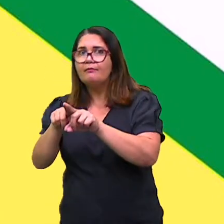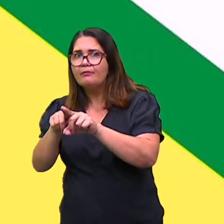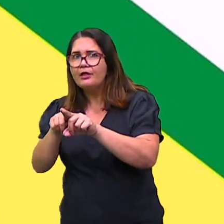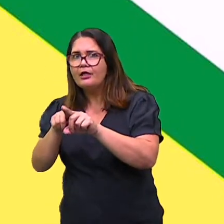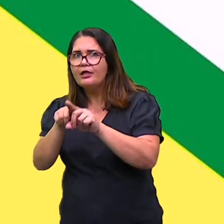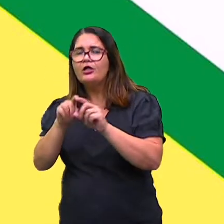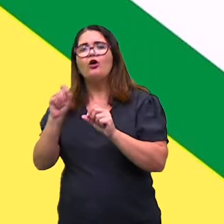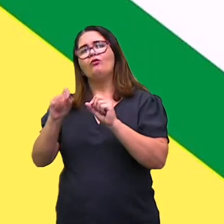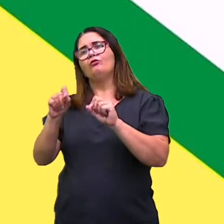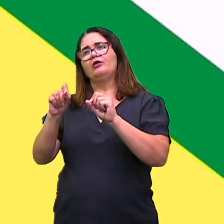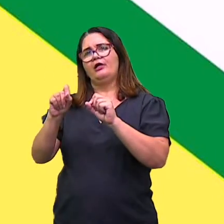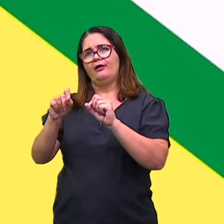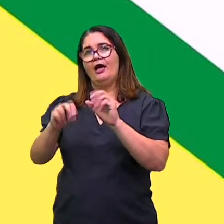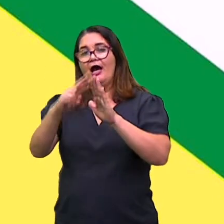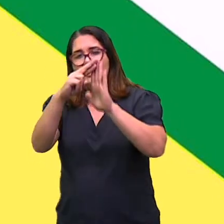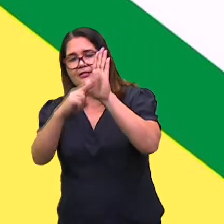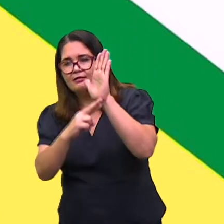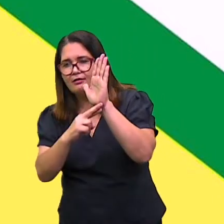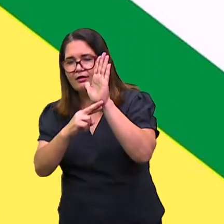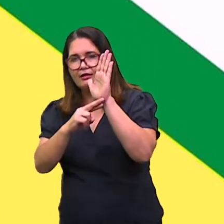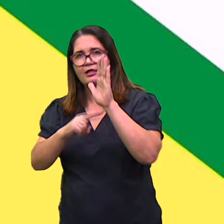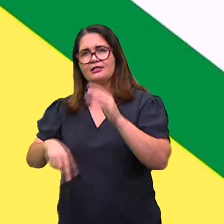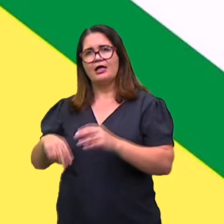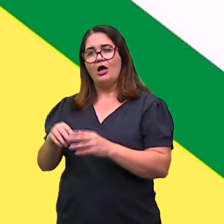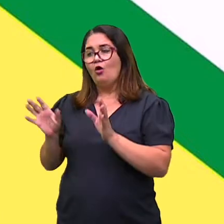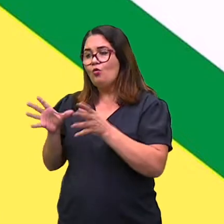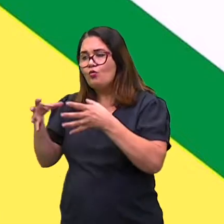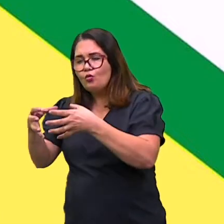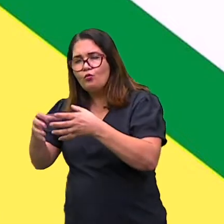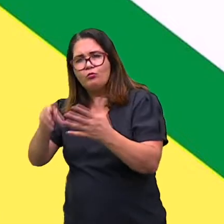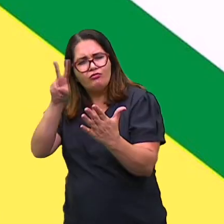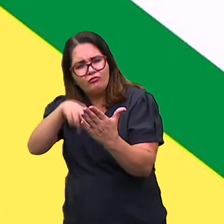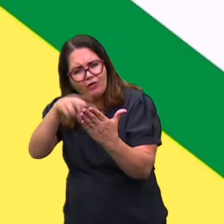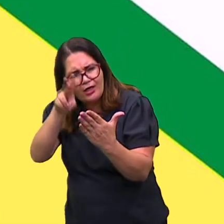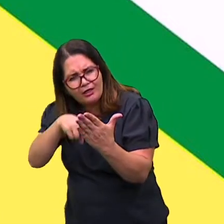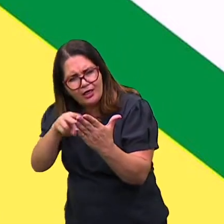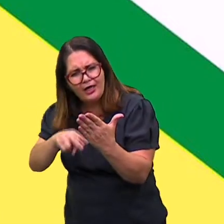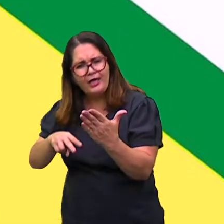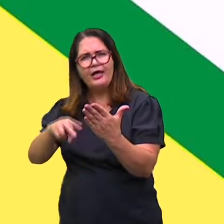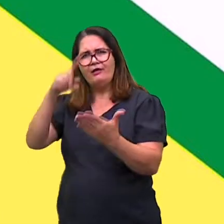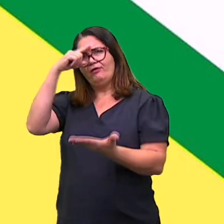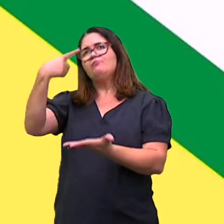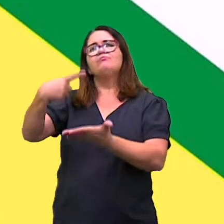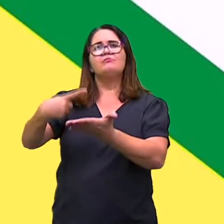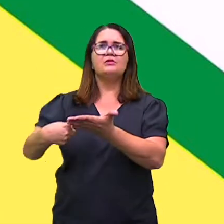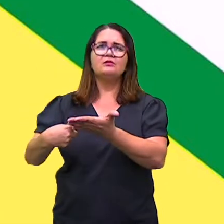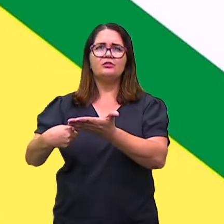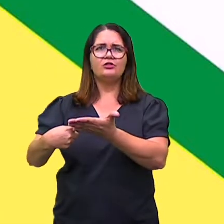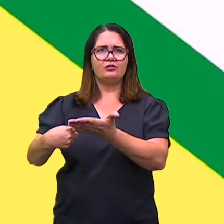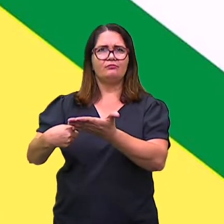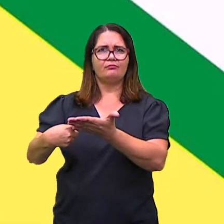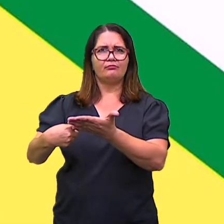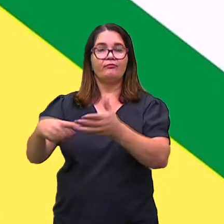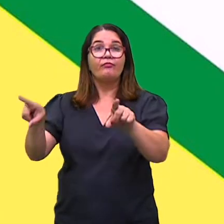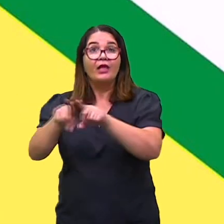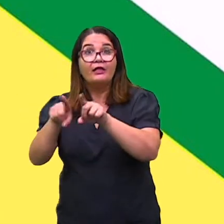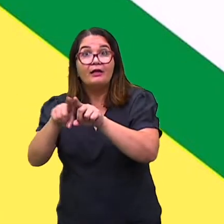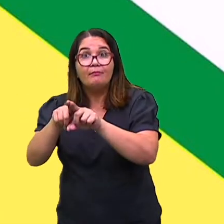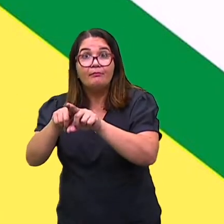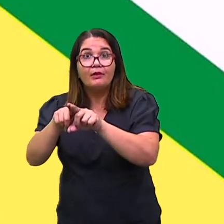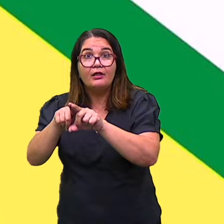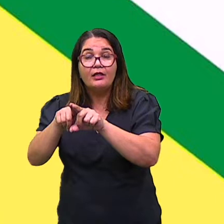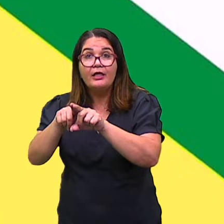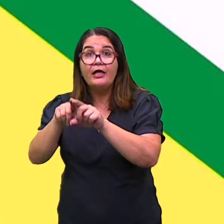por integrantes de todas as bancadas da Câmara dos Deputados. Isso em